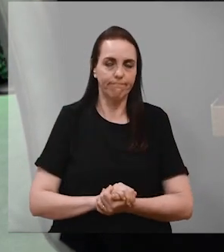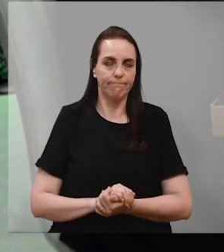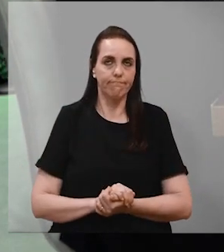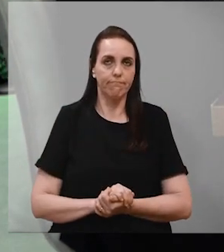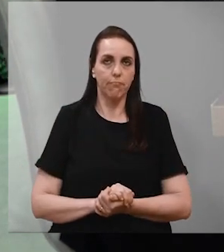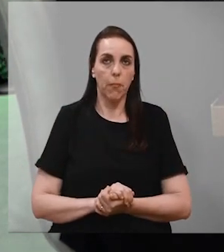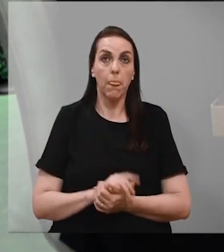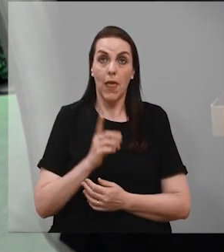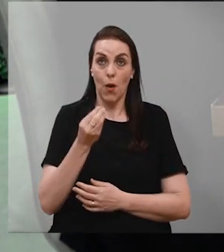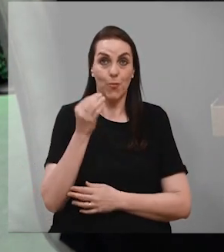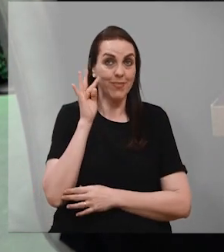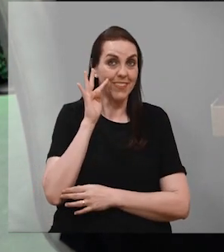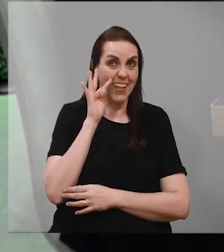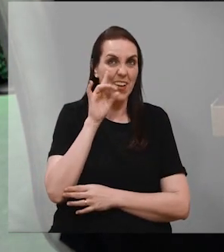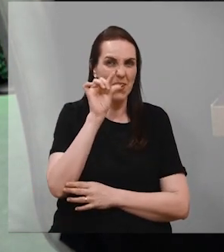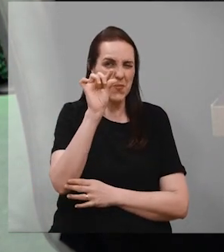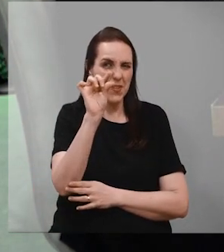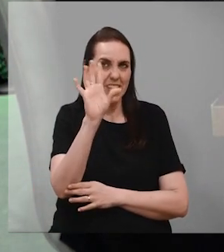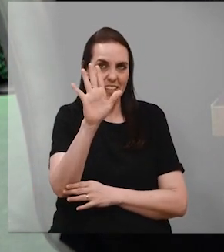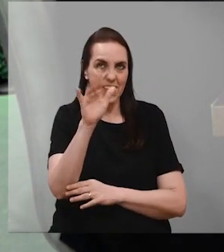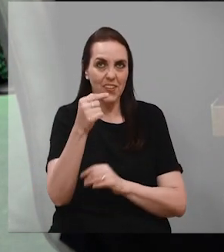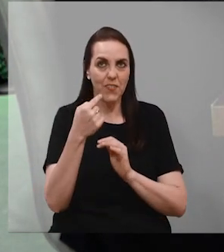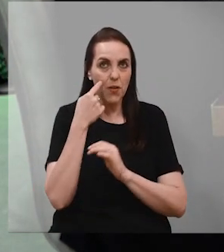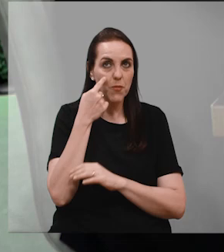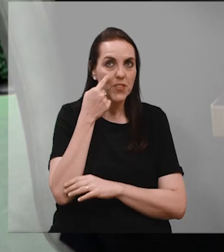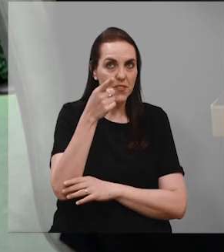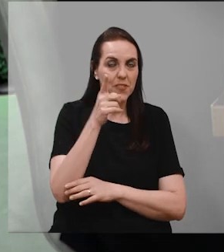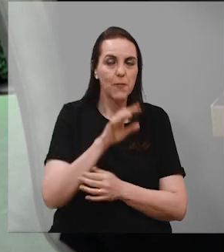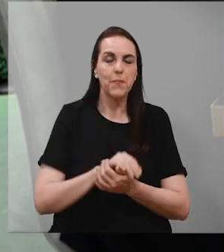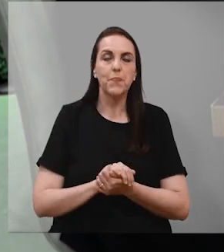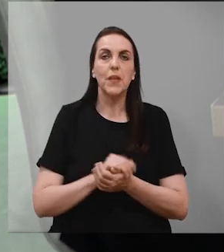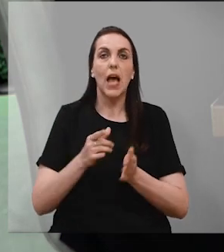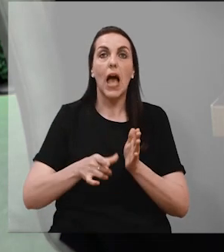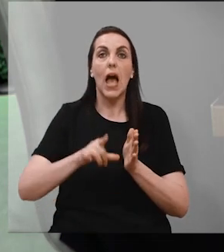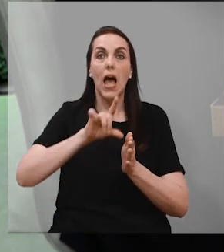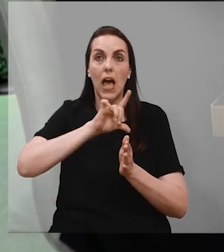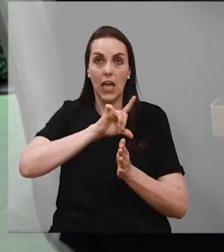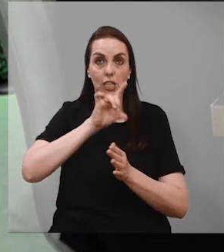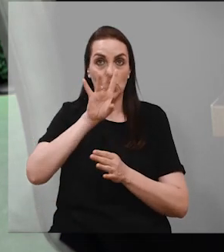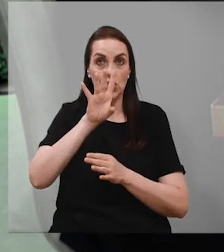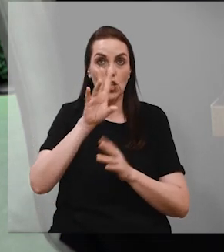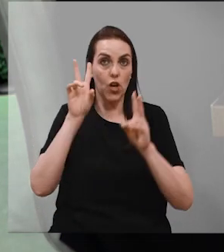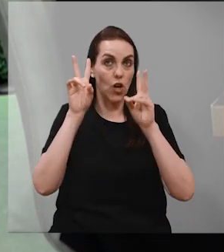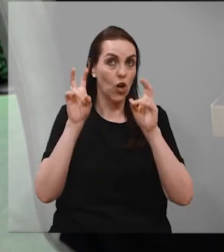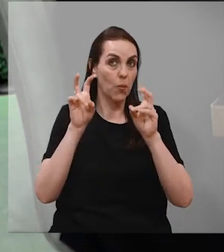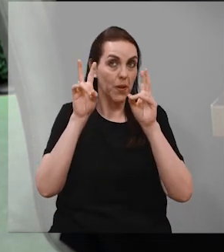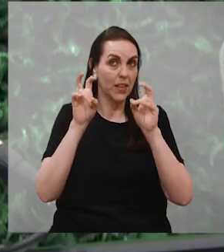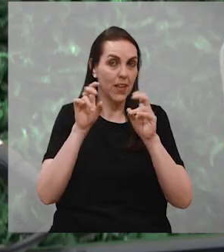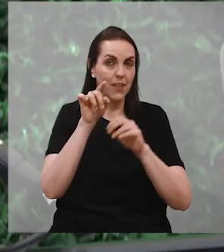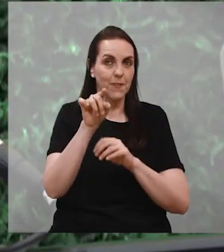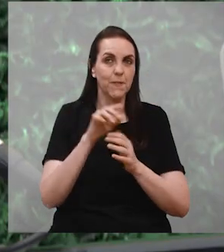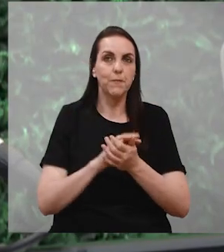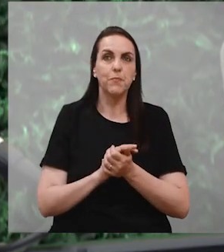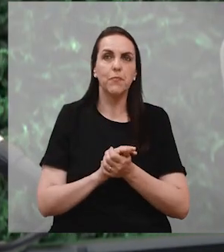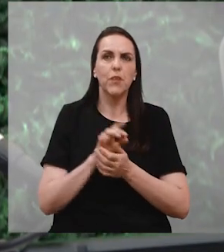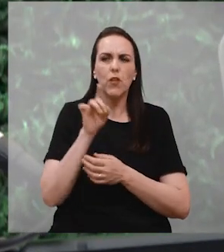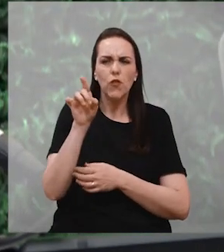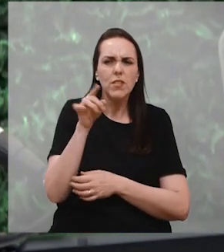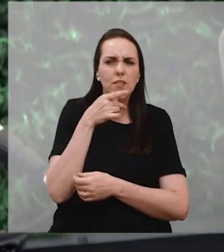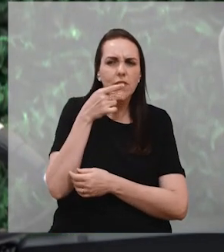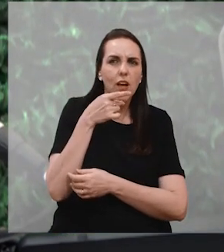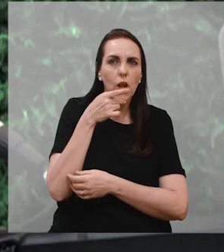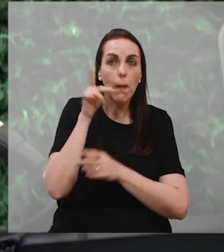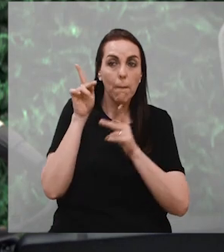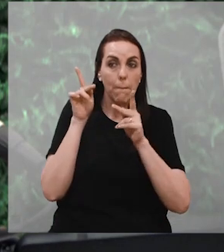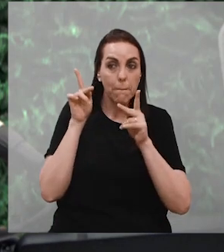enchente. Sim, e bem bacana. Daqui a pouquinho a gente vai ver, inclusive, e deixa eu só antes comentar,